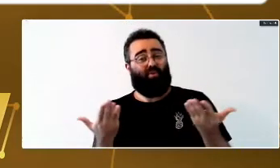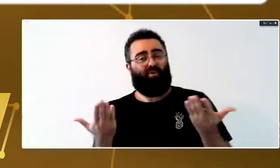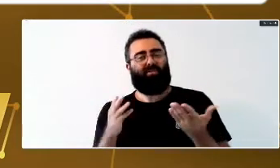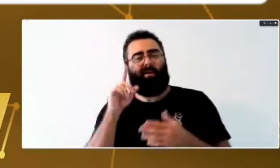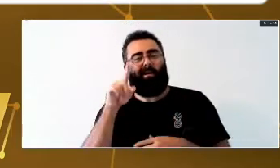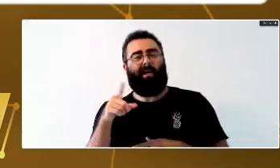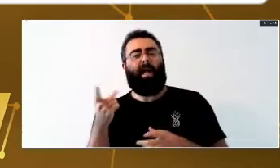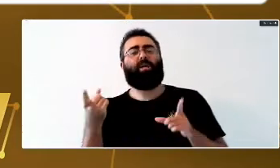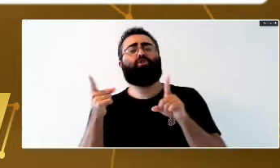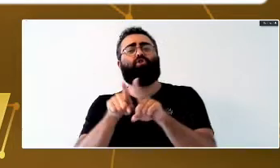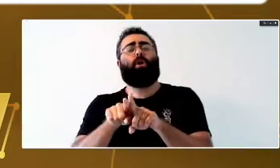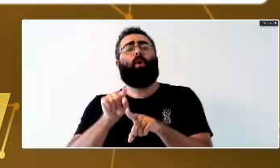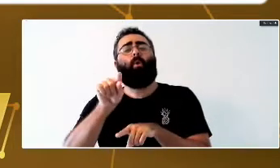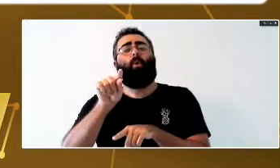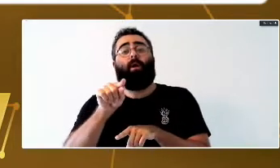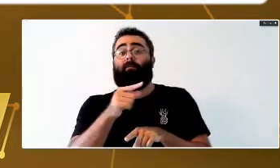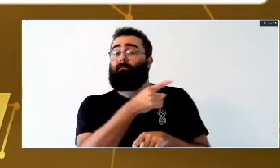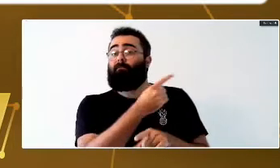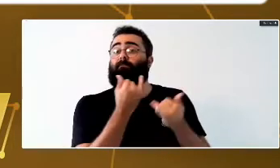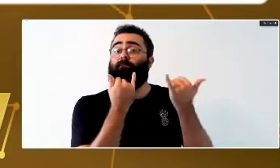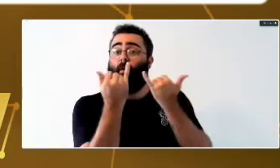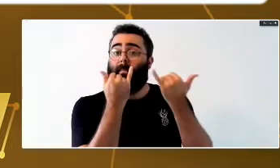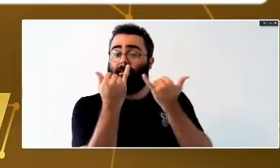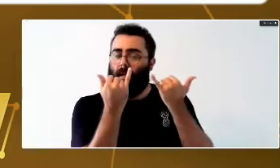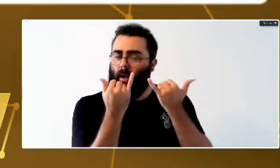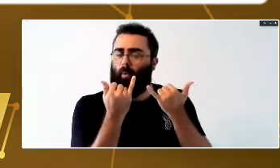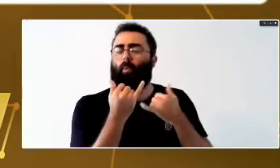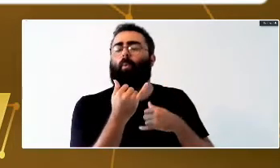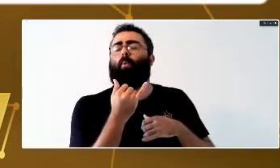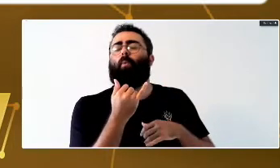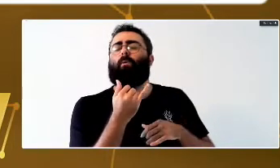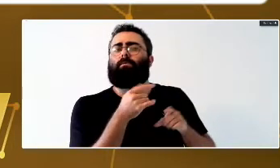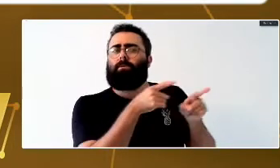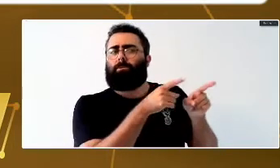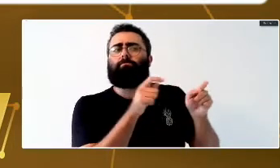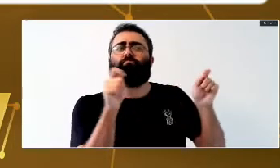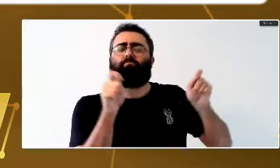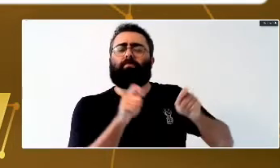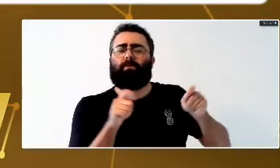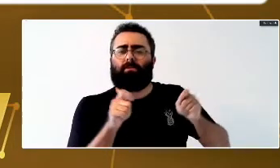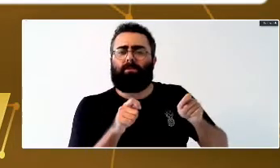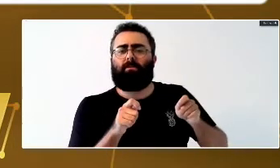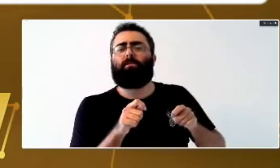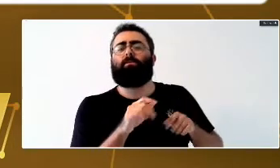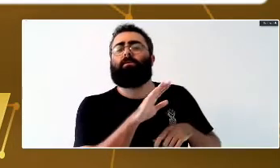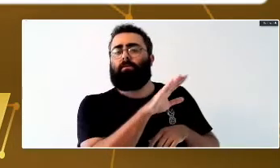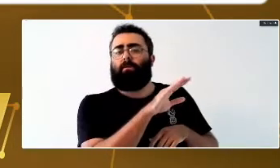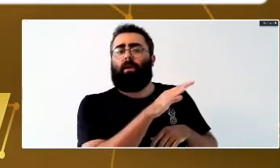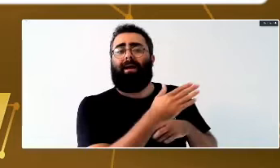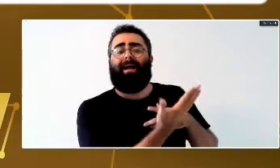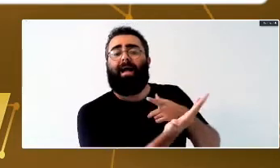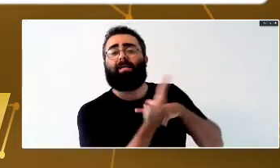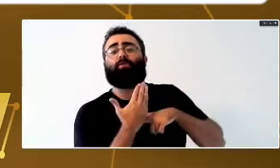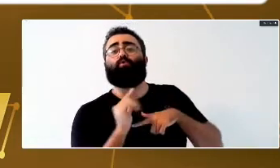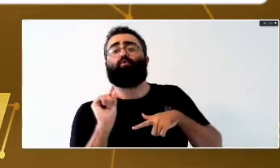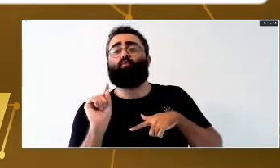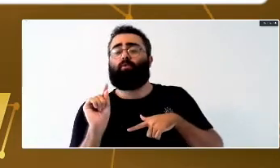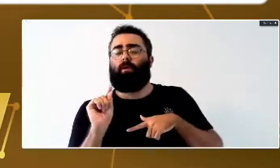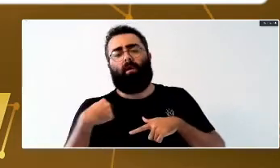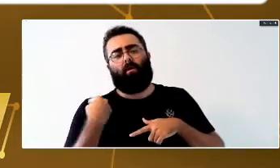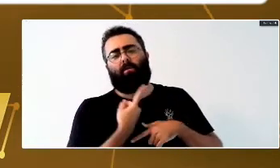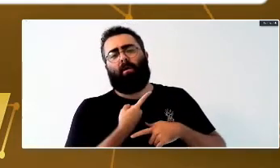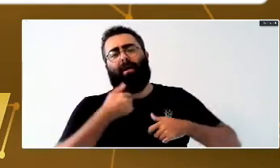informação que a gente representou do onde, ele passa a nos possibilitar uma análise muito mais complexa